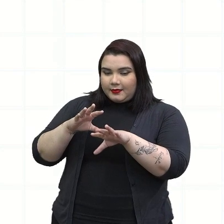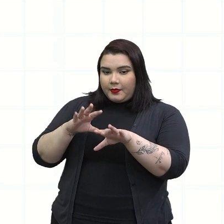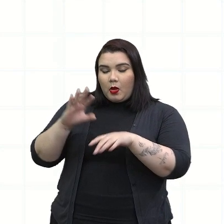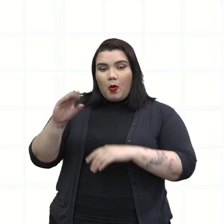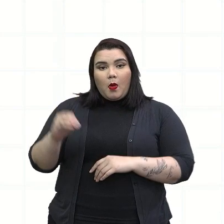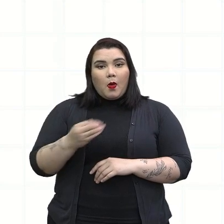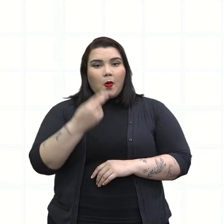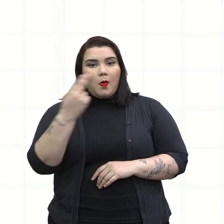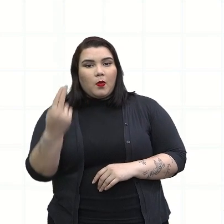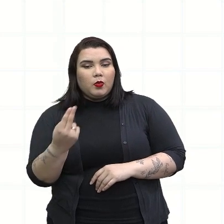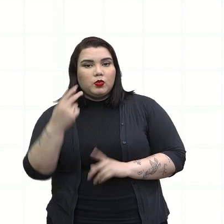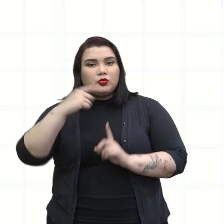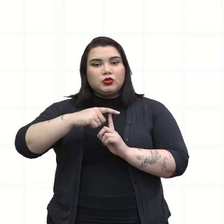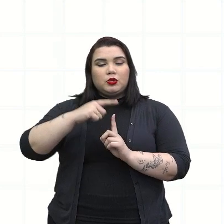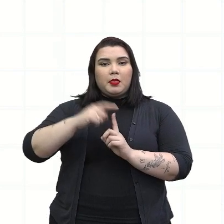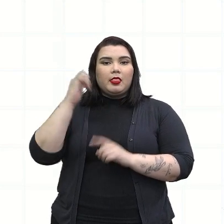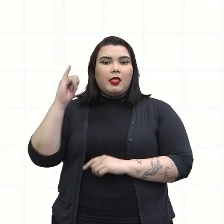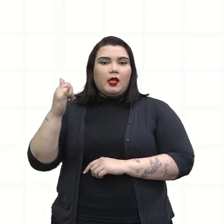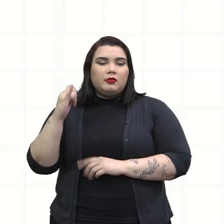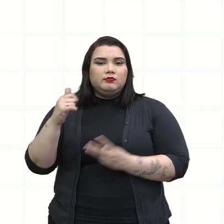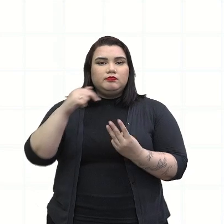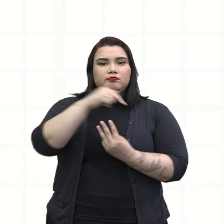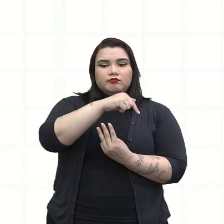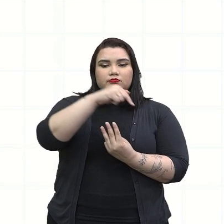Ou narrativo? Qual